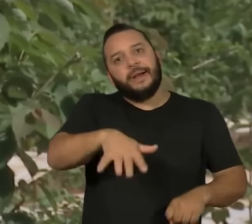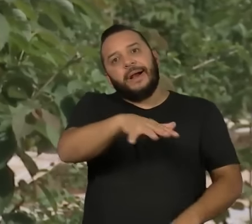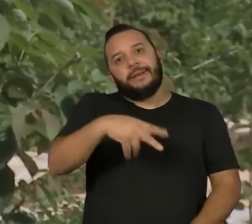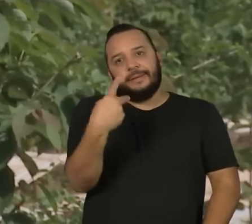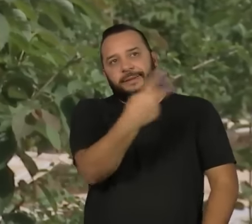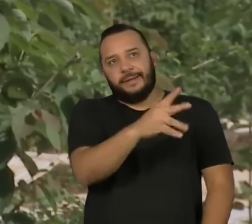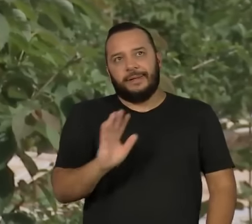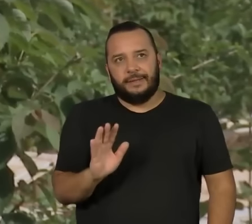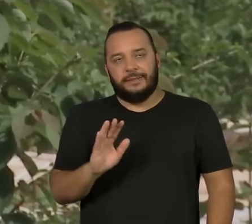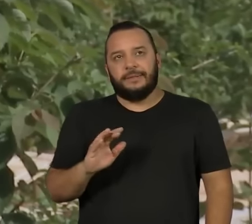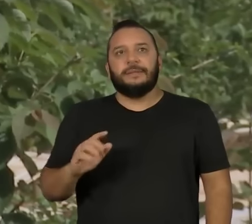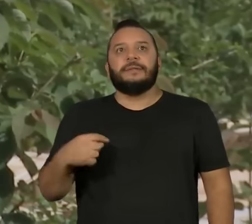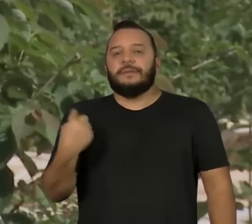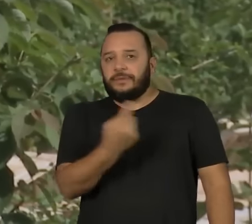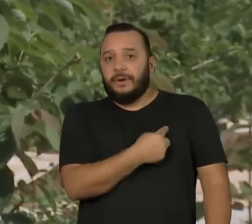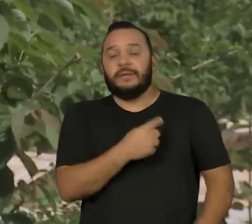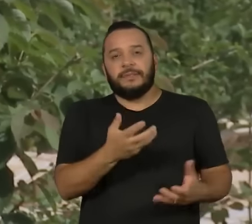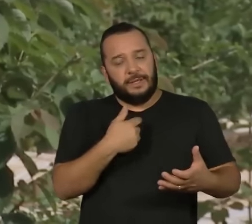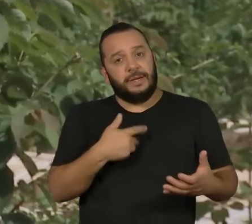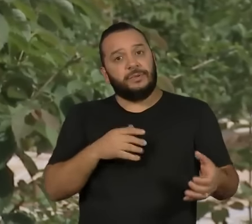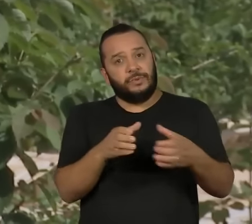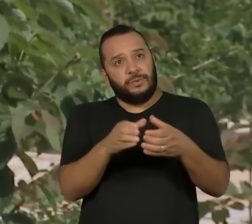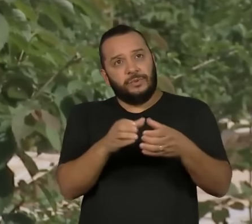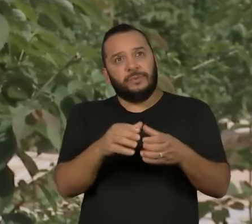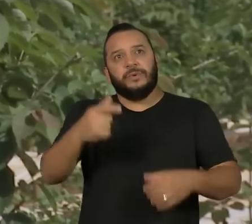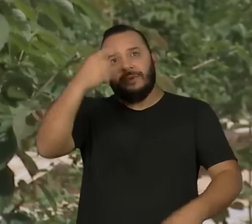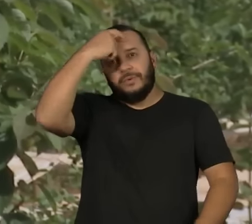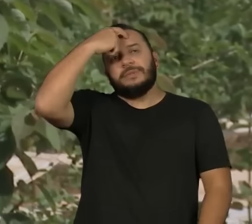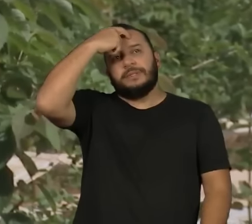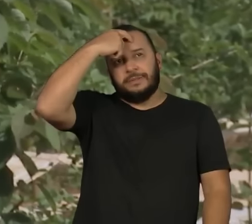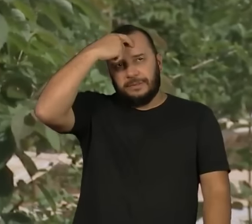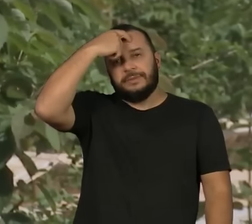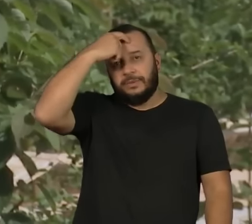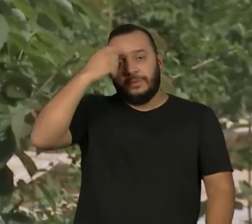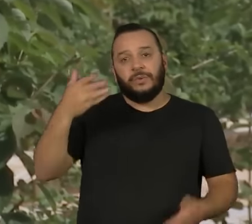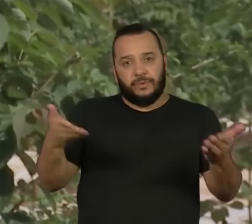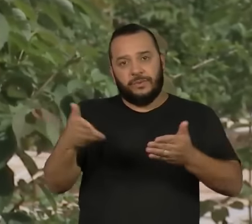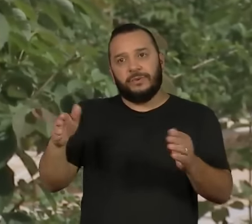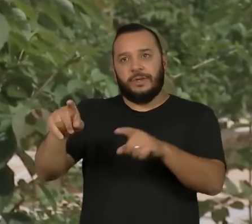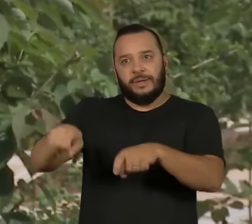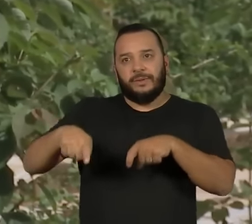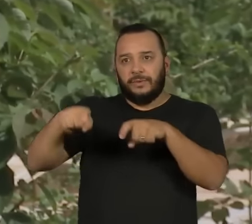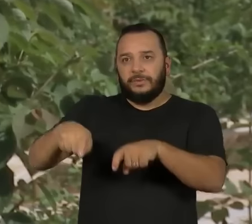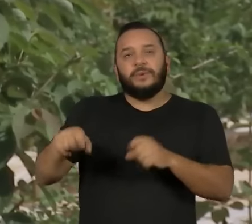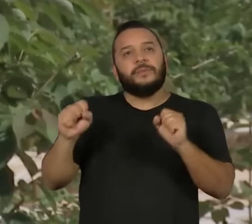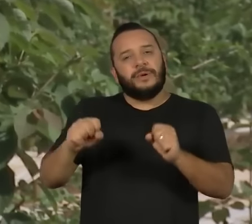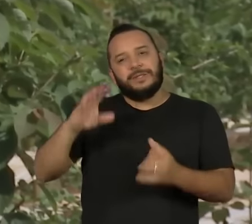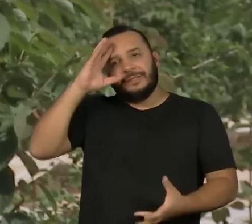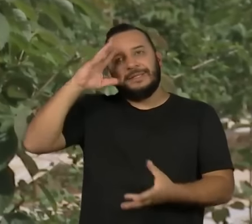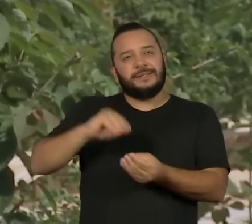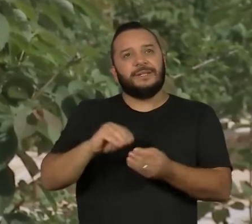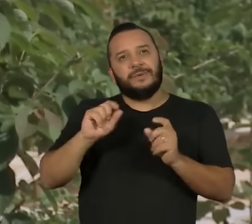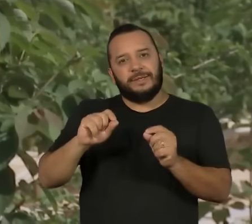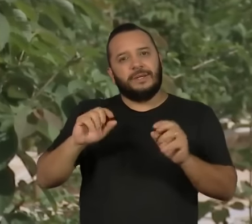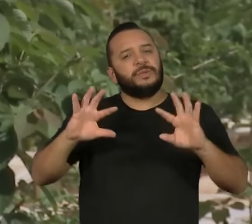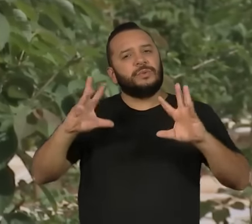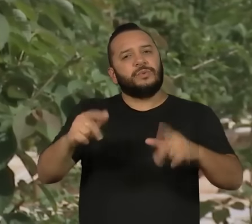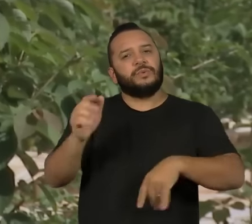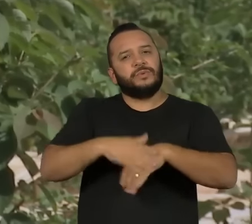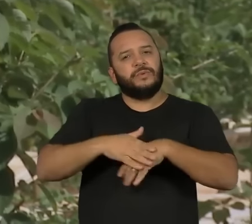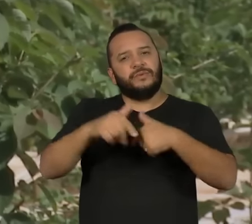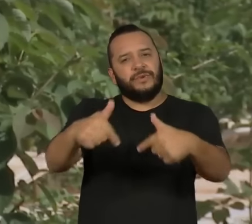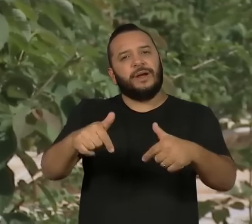fazendo parte desse grupo de conscientização, que o agricultor hoje pode entender tudo sobre o que ele faz,